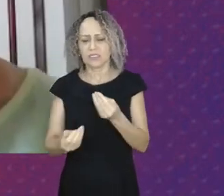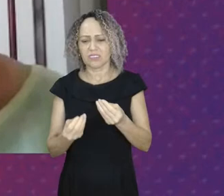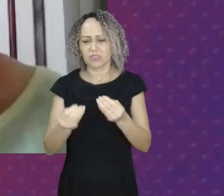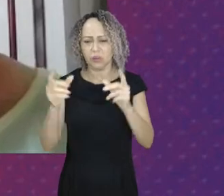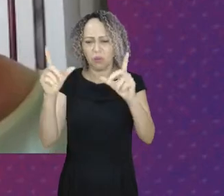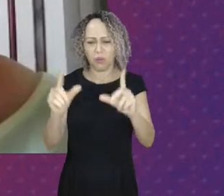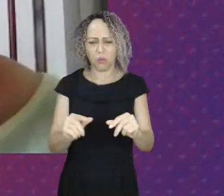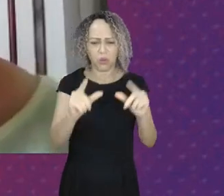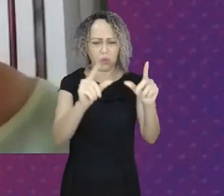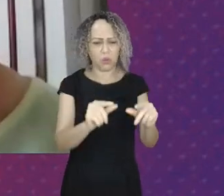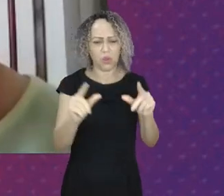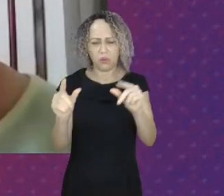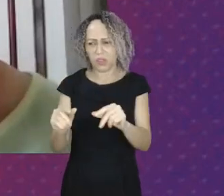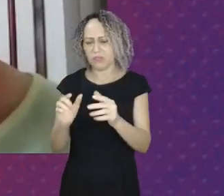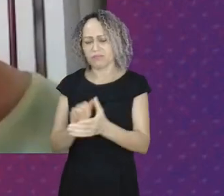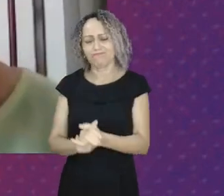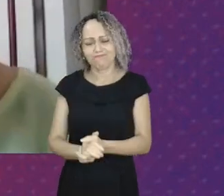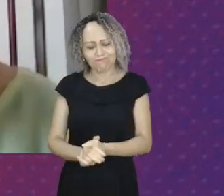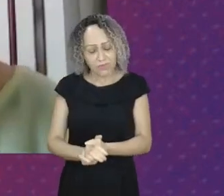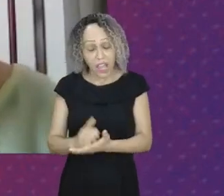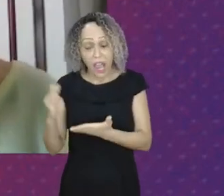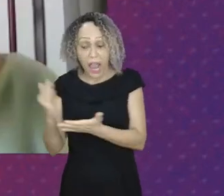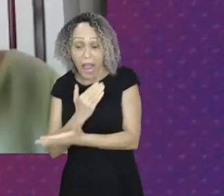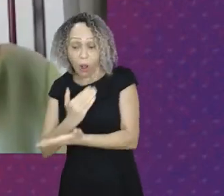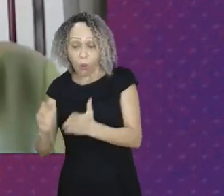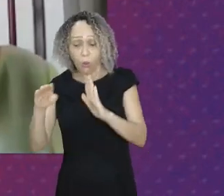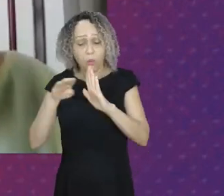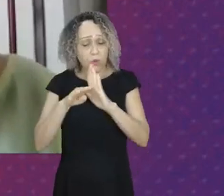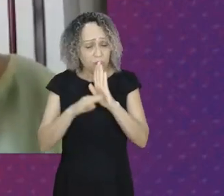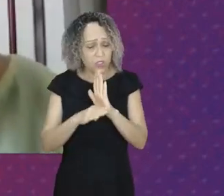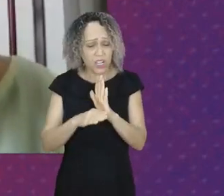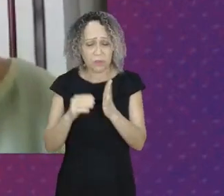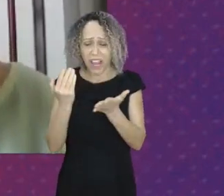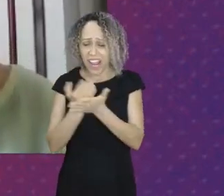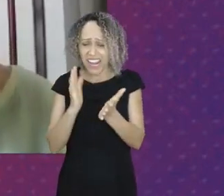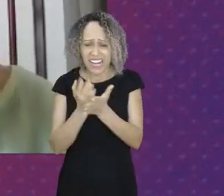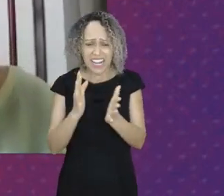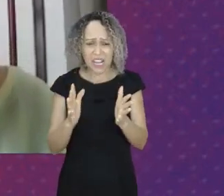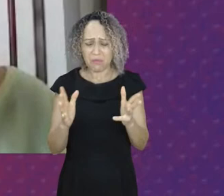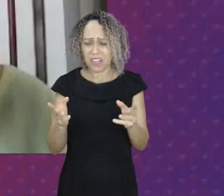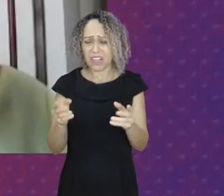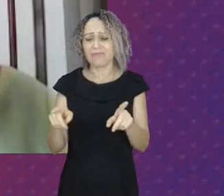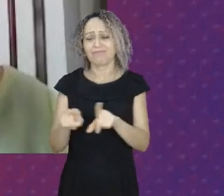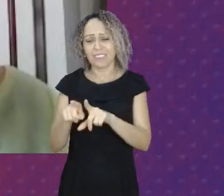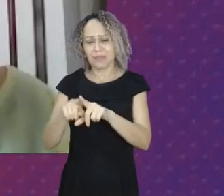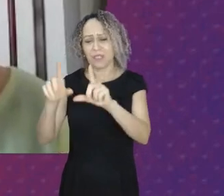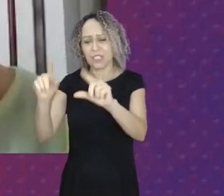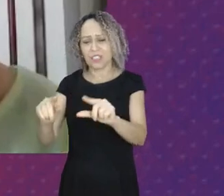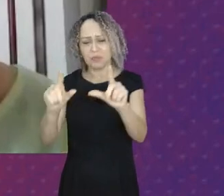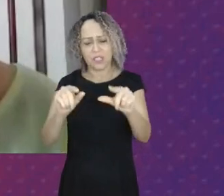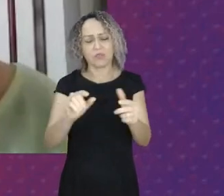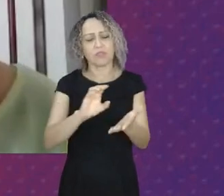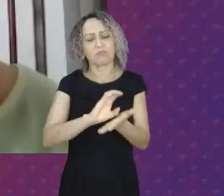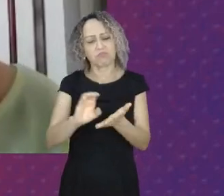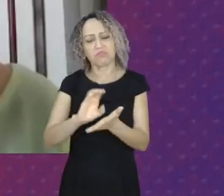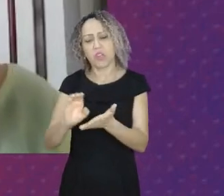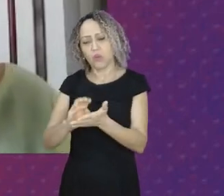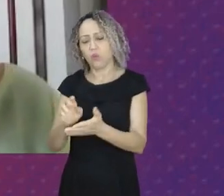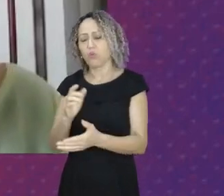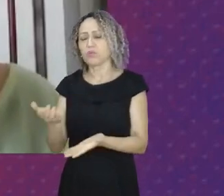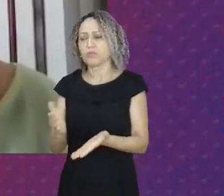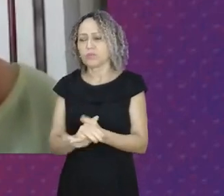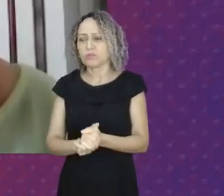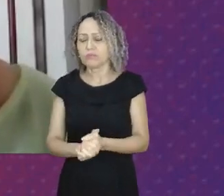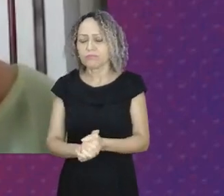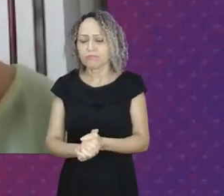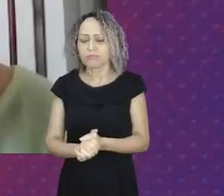reduzidos. Então, nós temos não só a extinção de alguns programas, como redução drástica de recursos, como, por exemplo, já existiam antes